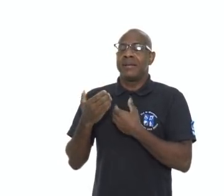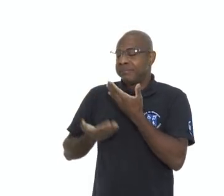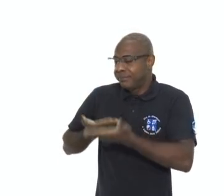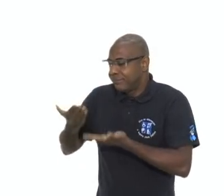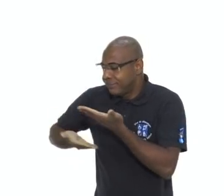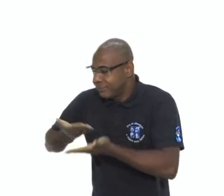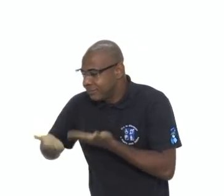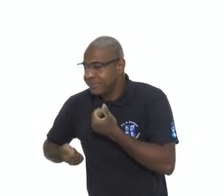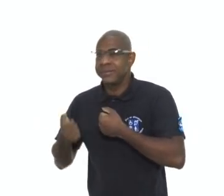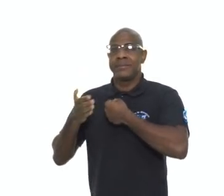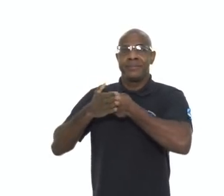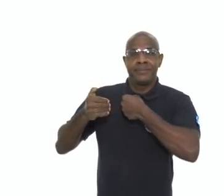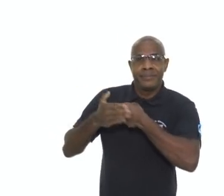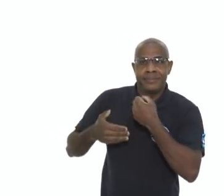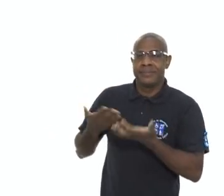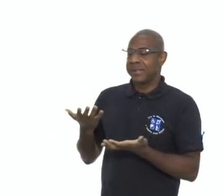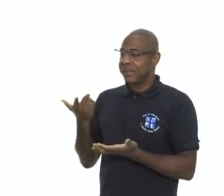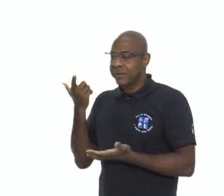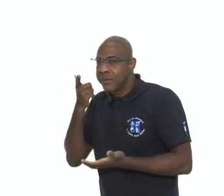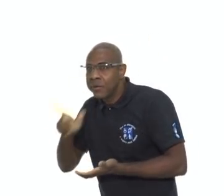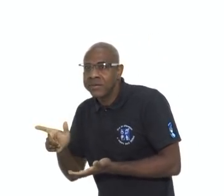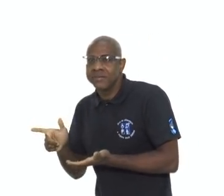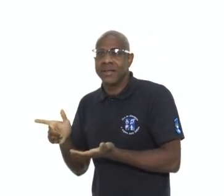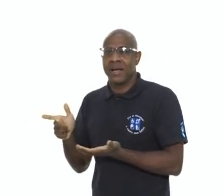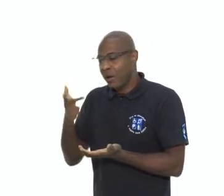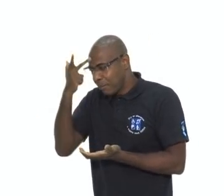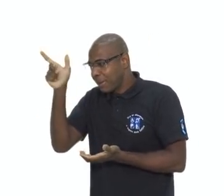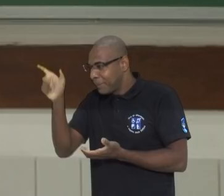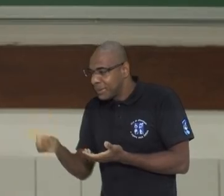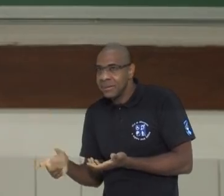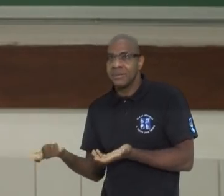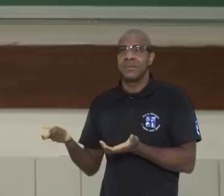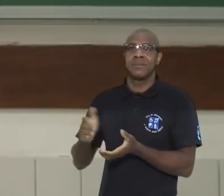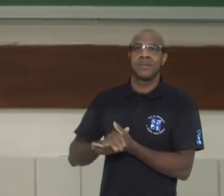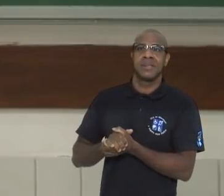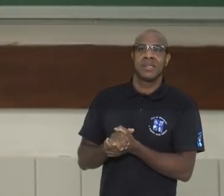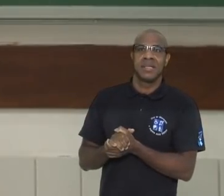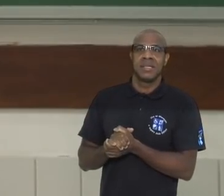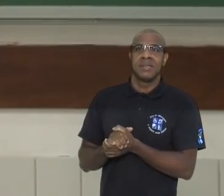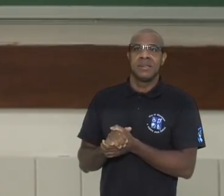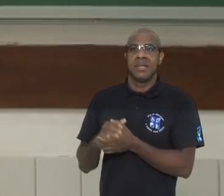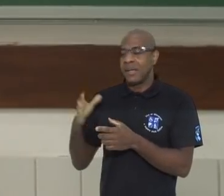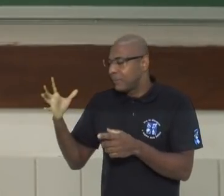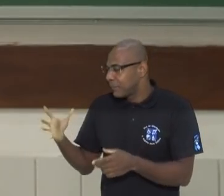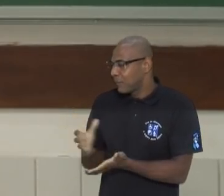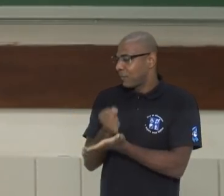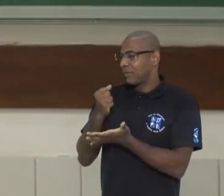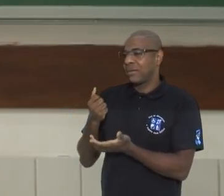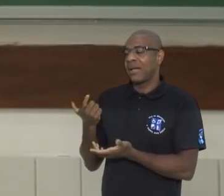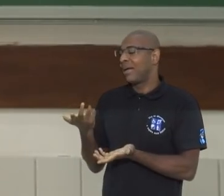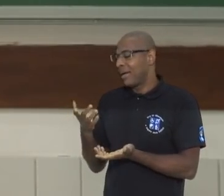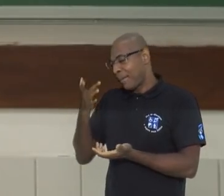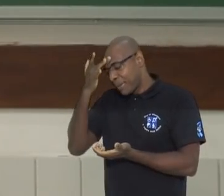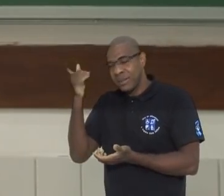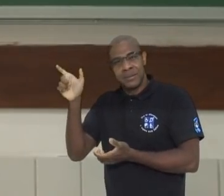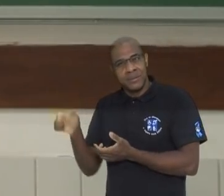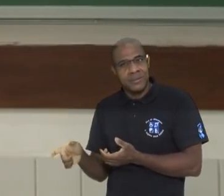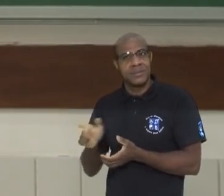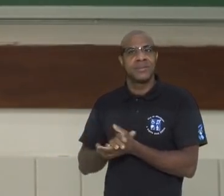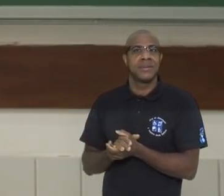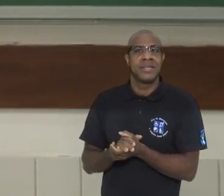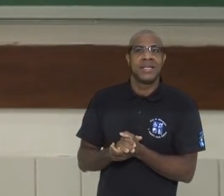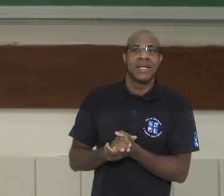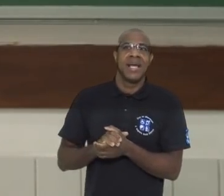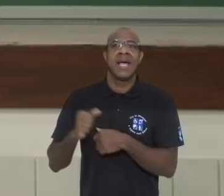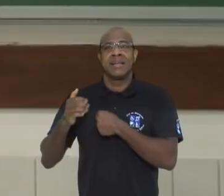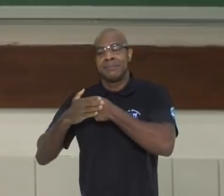estima, granjear algo ou alguém. O que é granjear? Conquistar. Então, é quando eu conquisto a